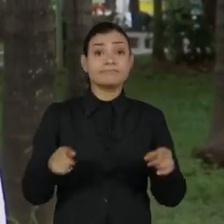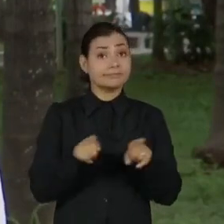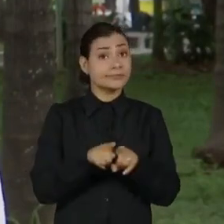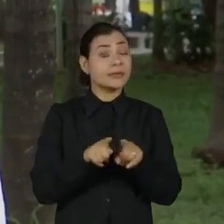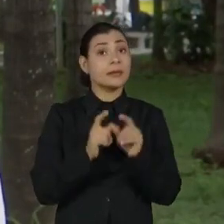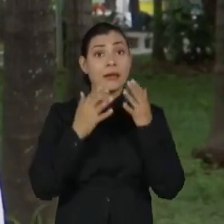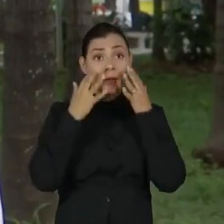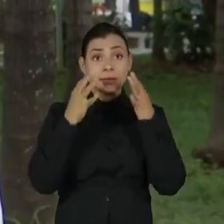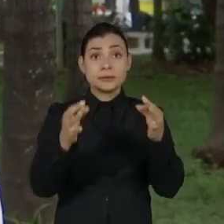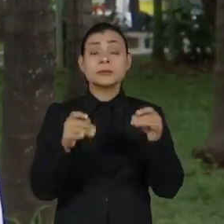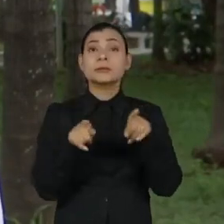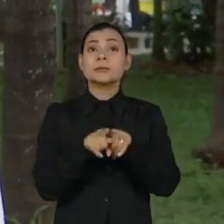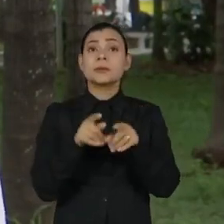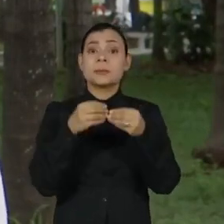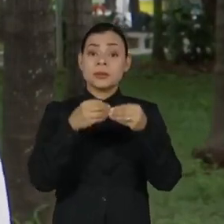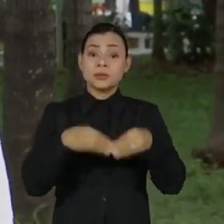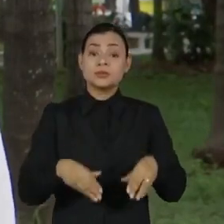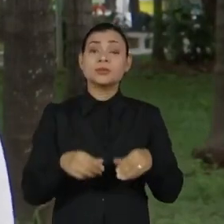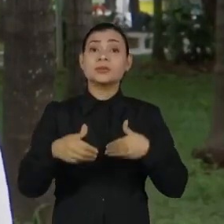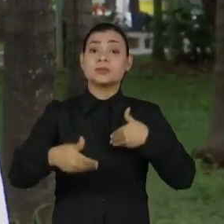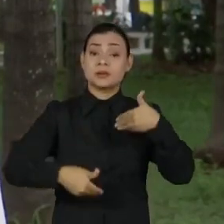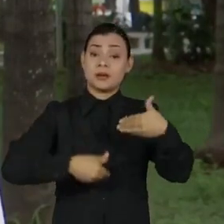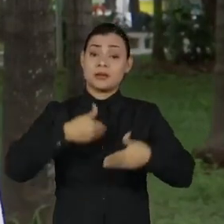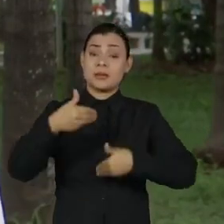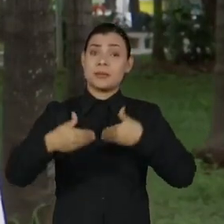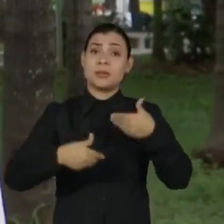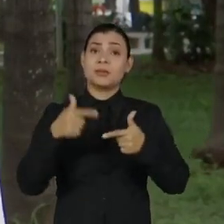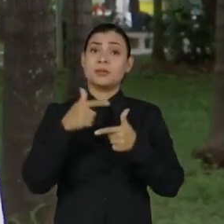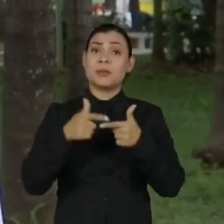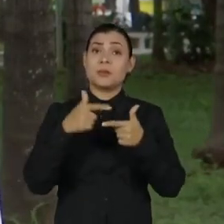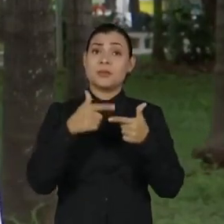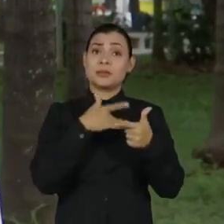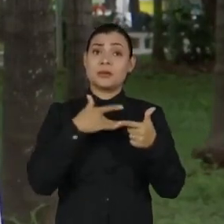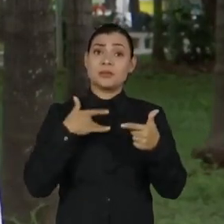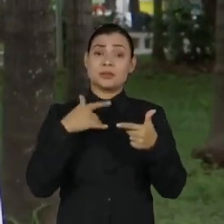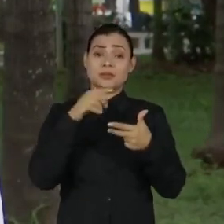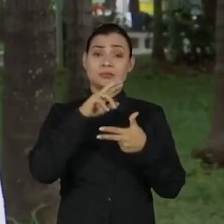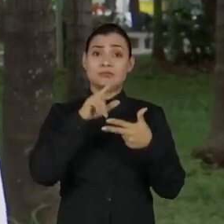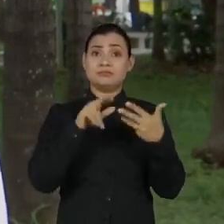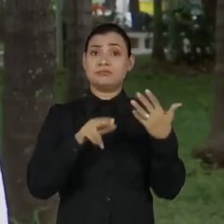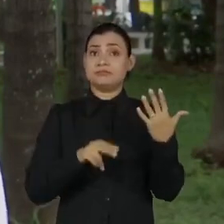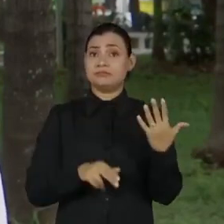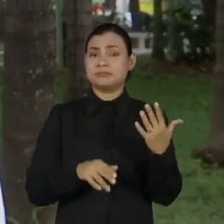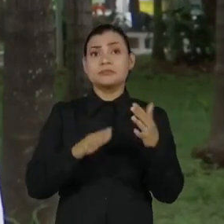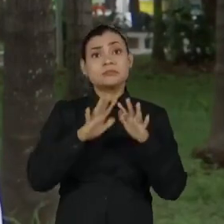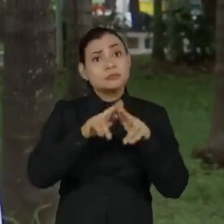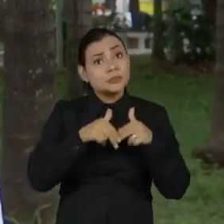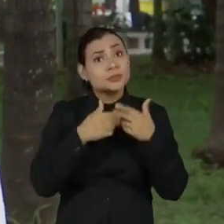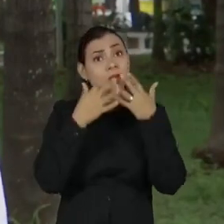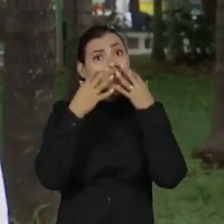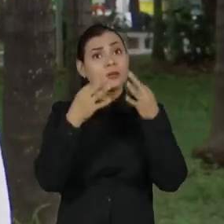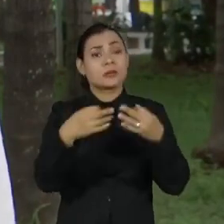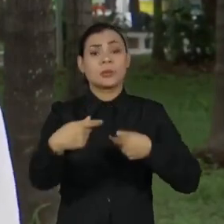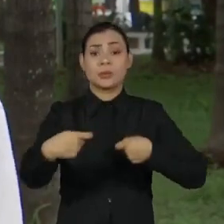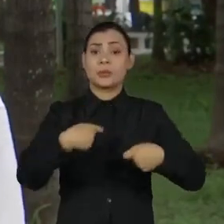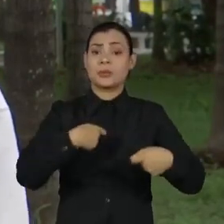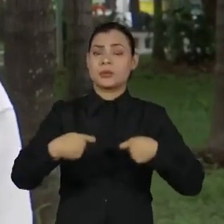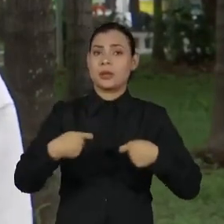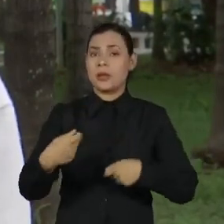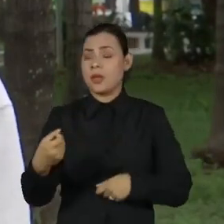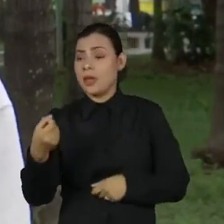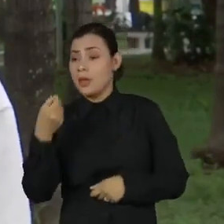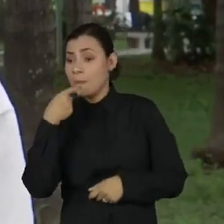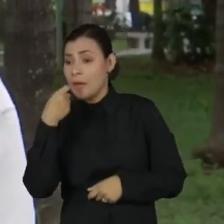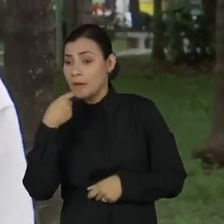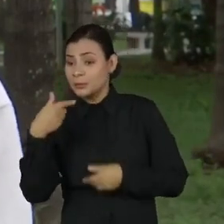pode comprometer a resposta a tratamentos de outros problemas de saúde. Por isso, precisa de controle, com remédios